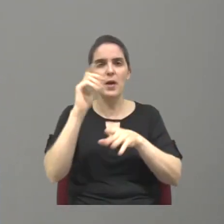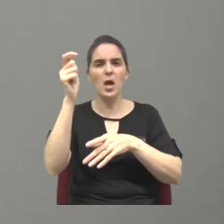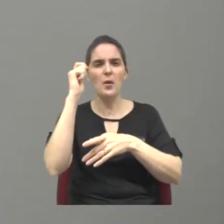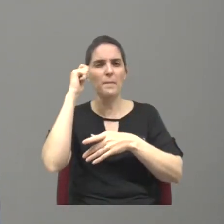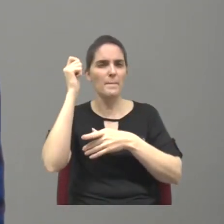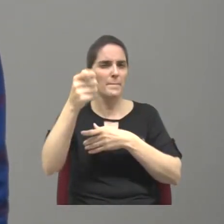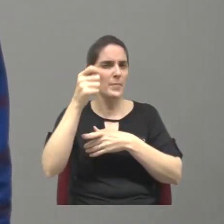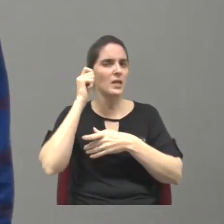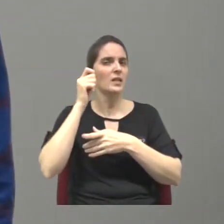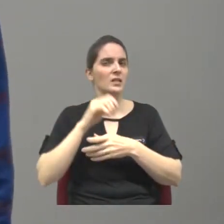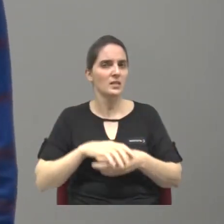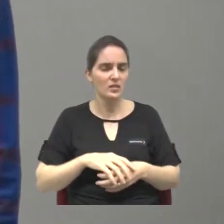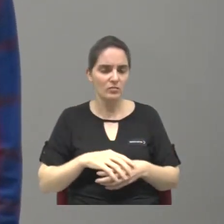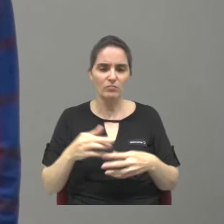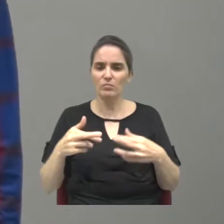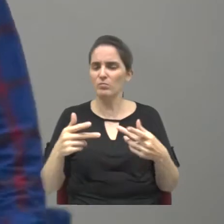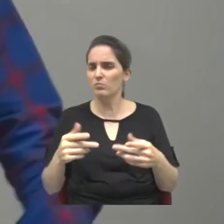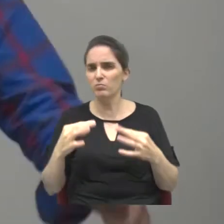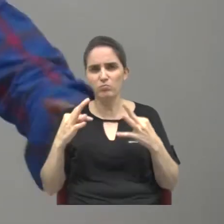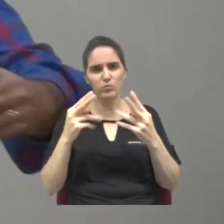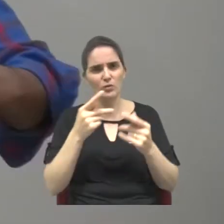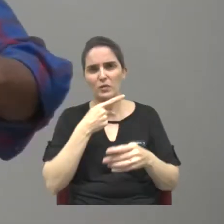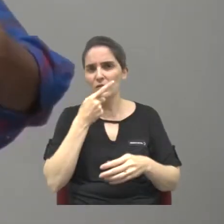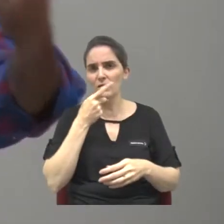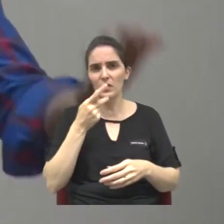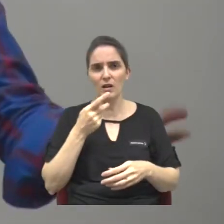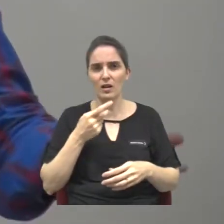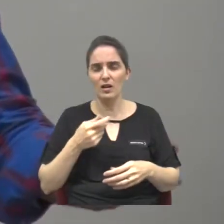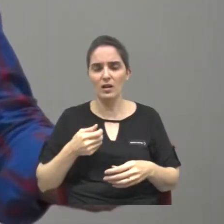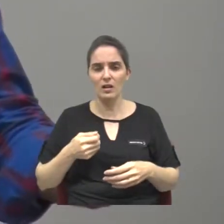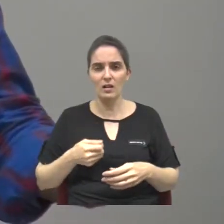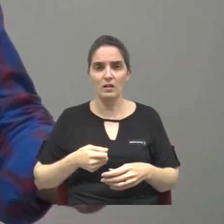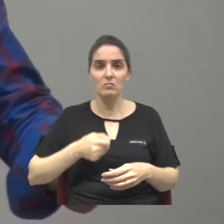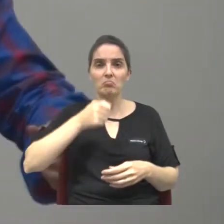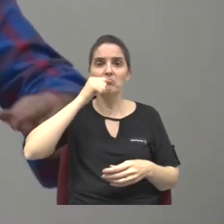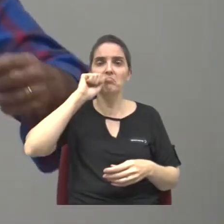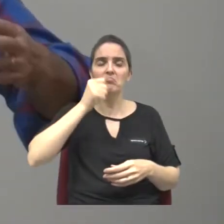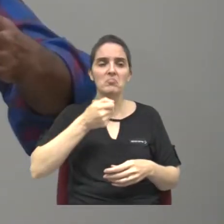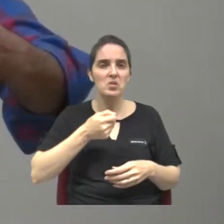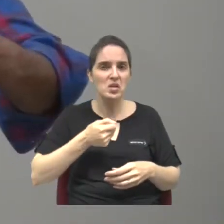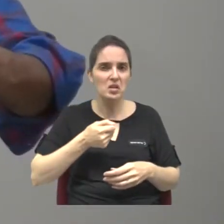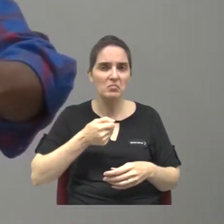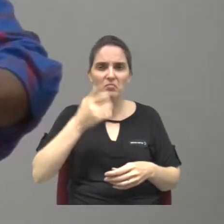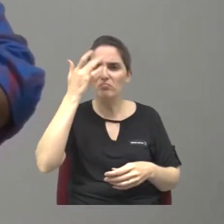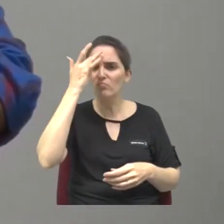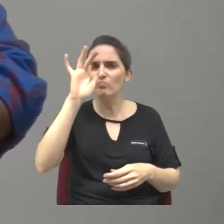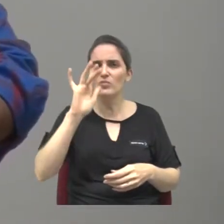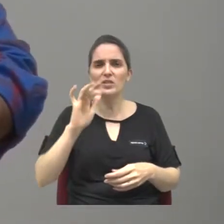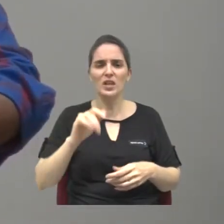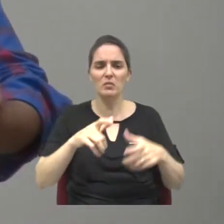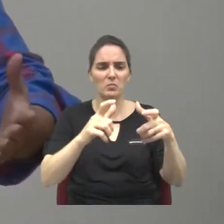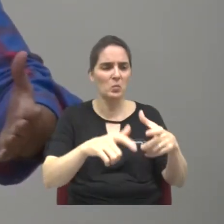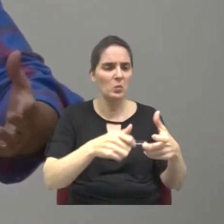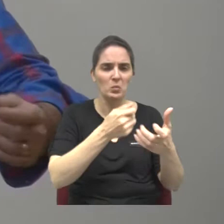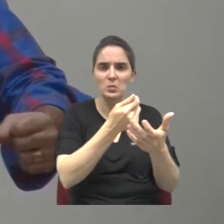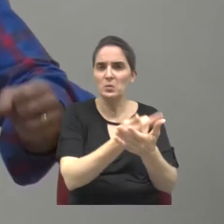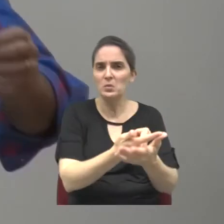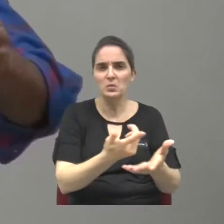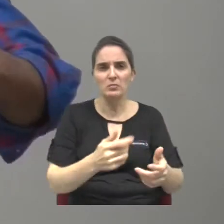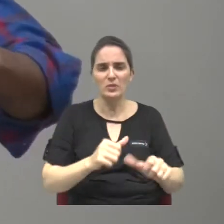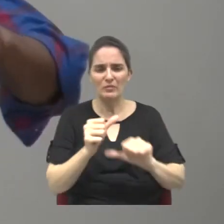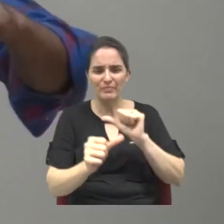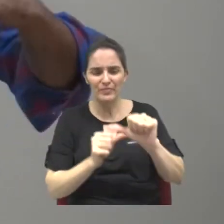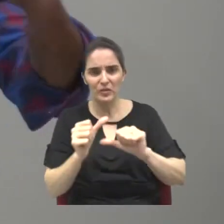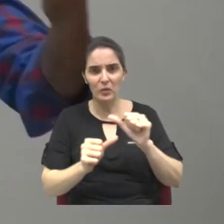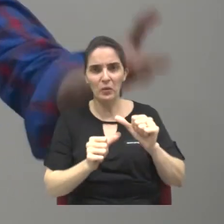todo mundo fala, que toma uísque, não sabe nem a procedência da bebida, troca a bebida para colocar dentro da outra garrafa,